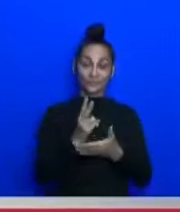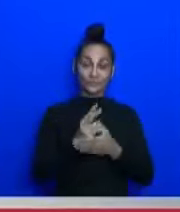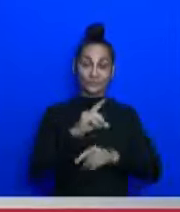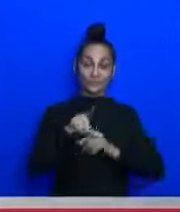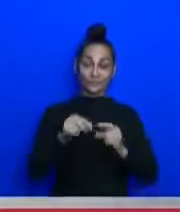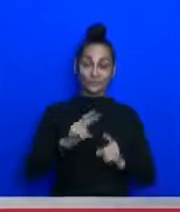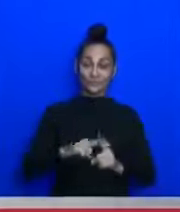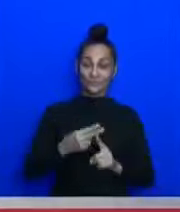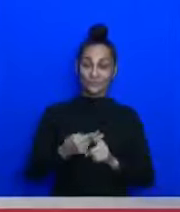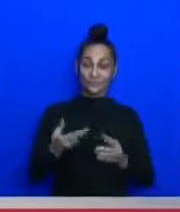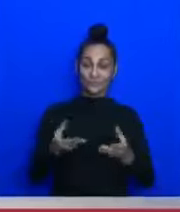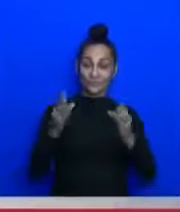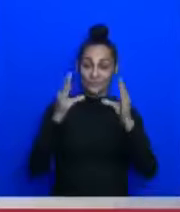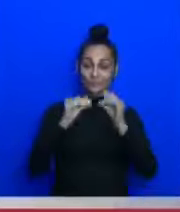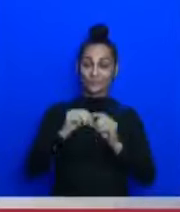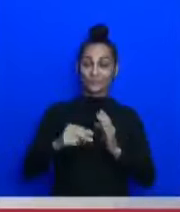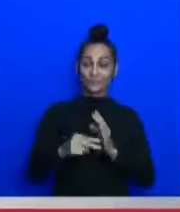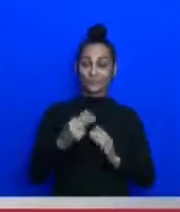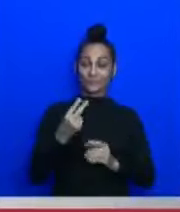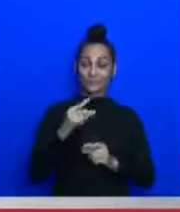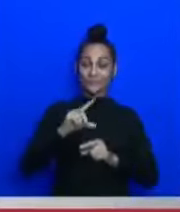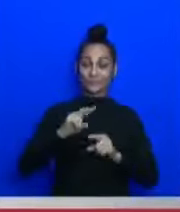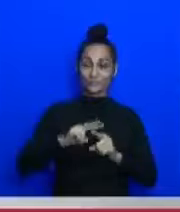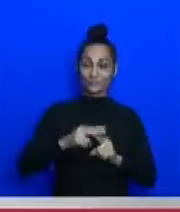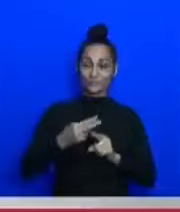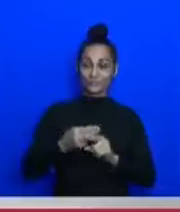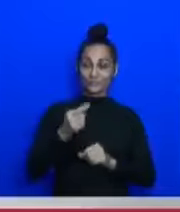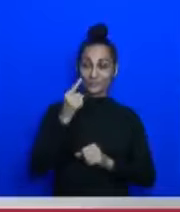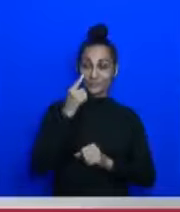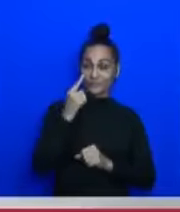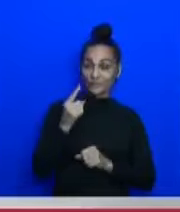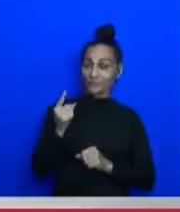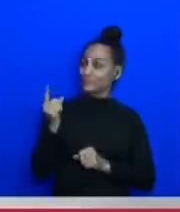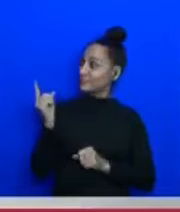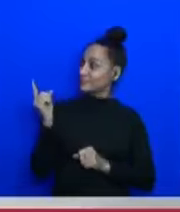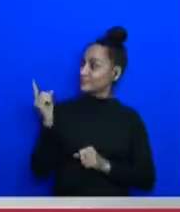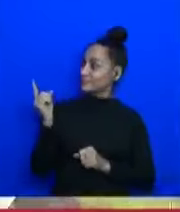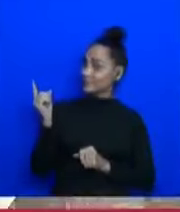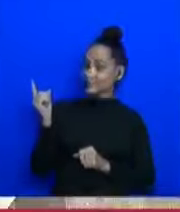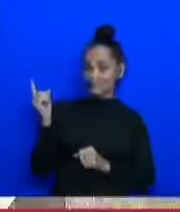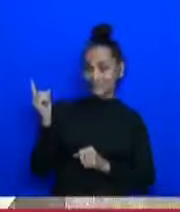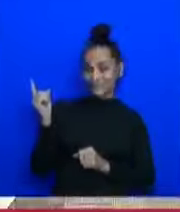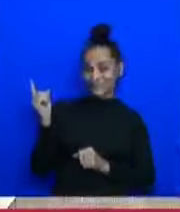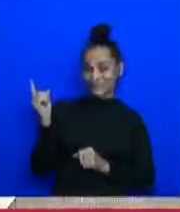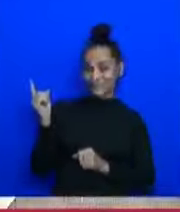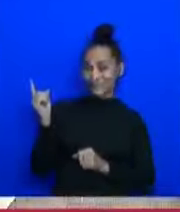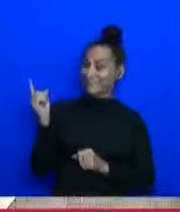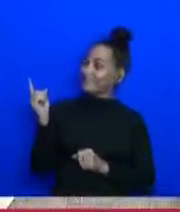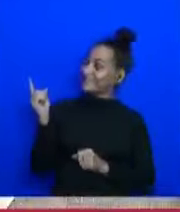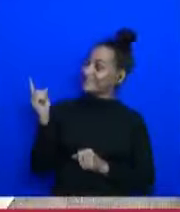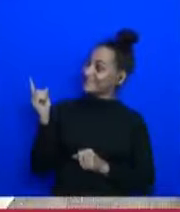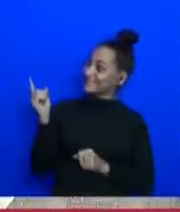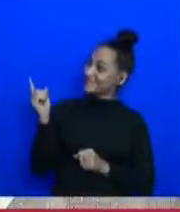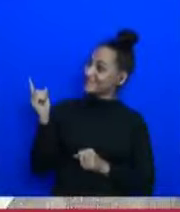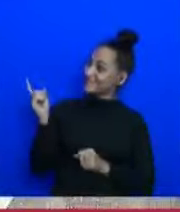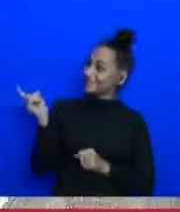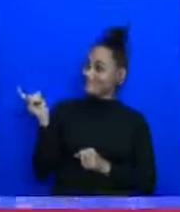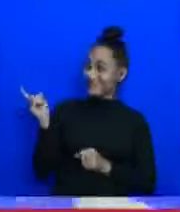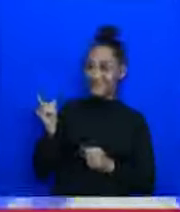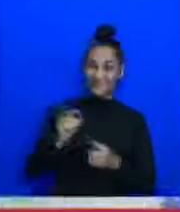ao sorteio da dupla cena dessa noite, vamos para o segundo sorteio. O Globo já está girando, as bolas estão posicionadas, então